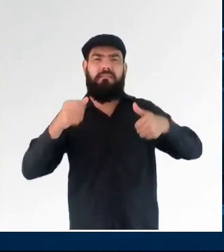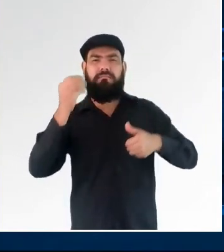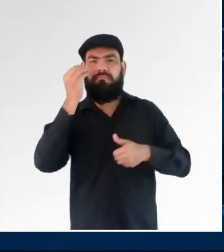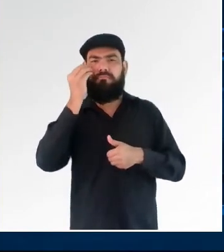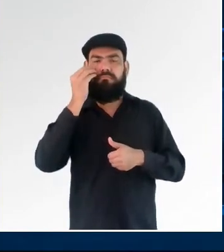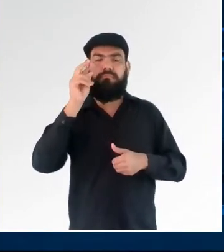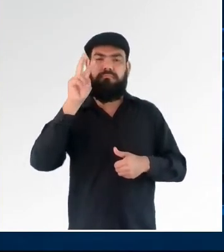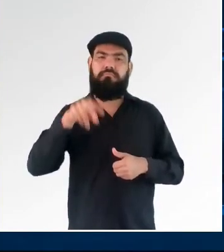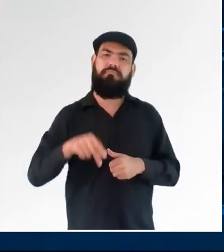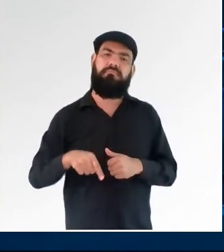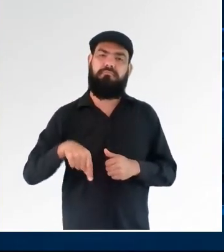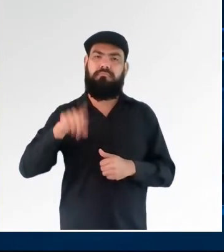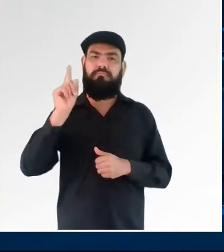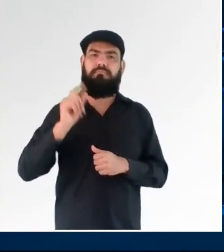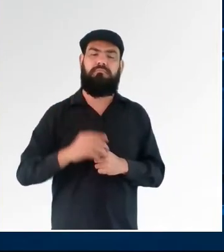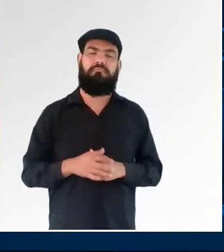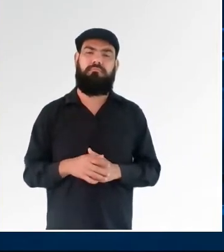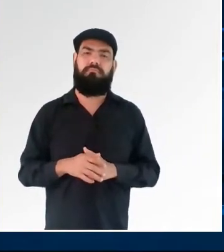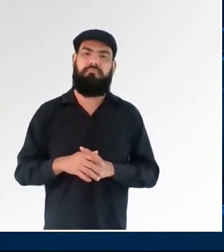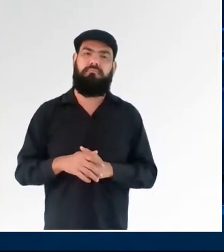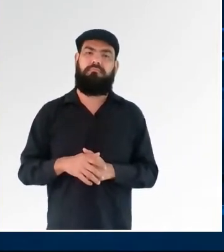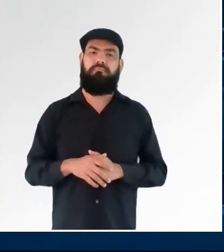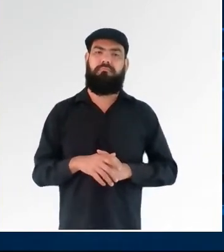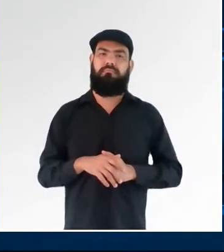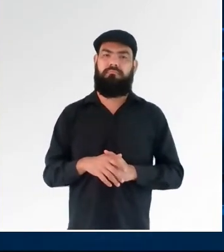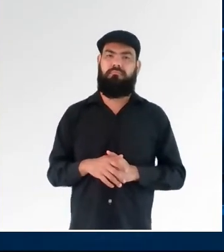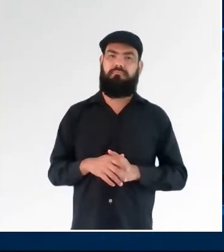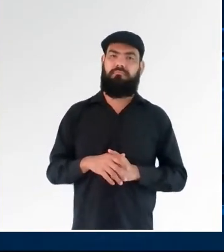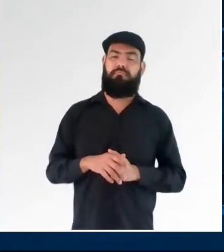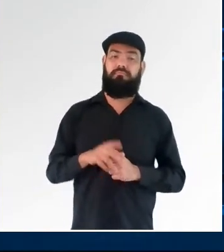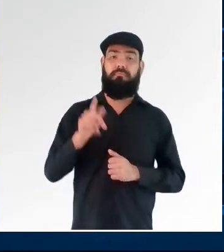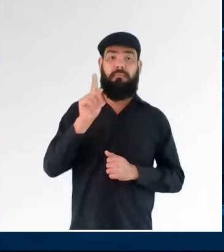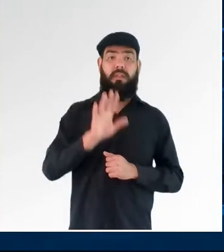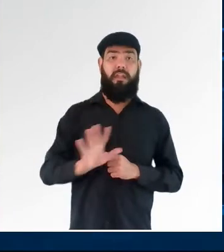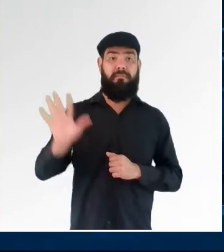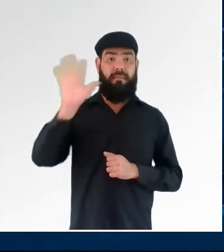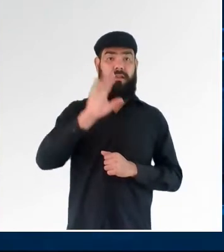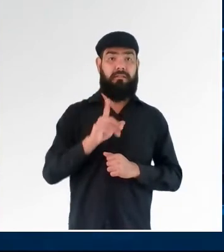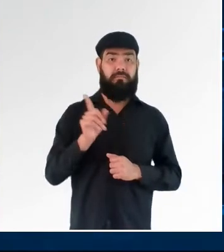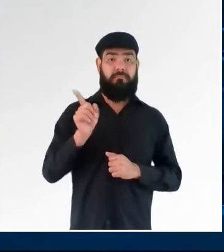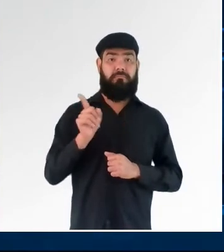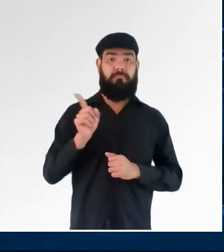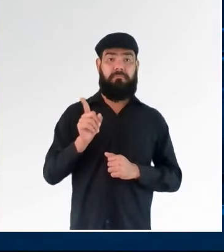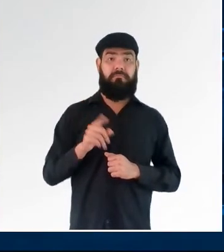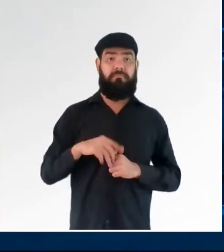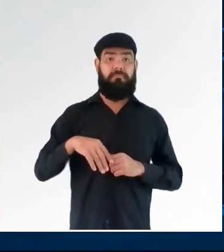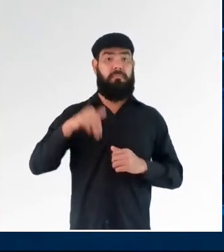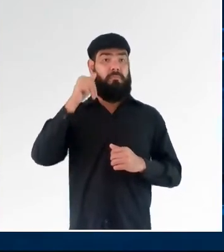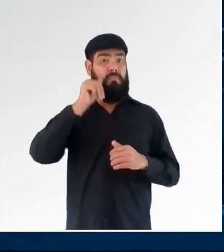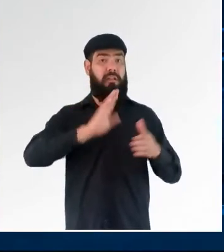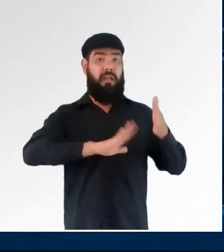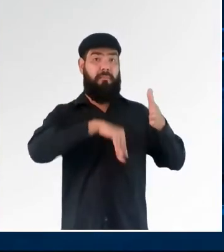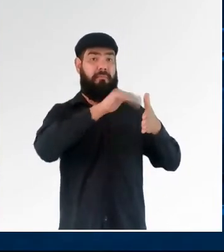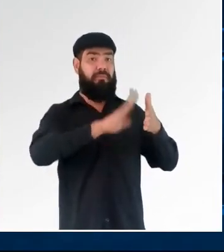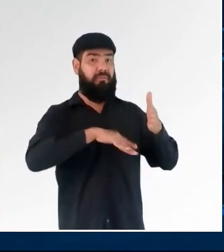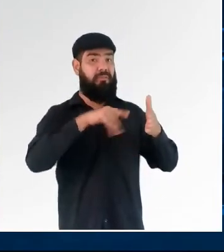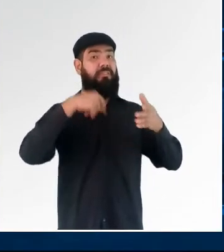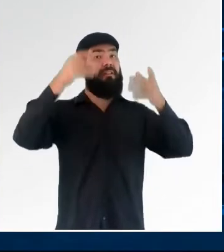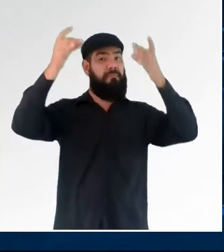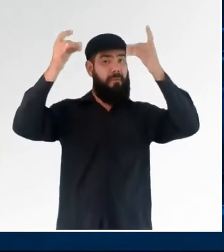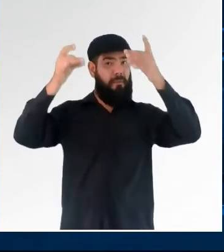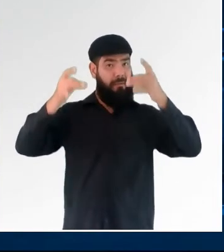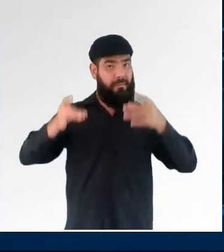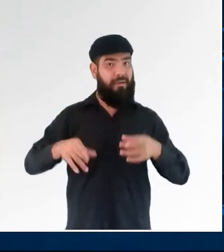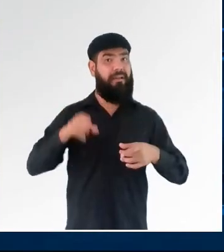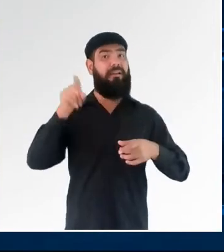lá. Vamos ver se eu acerto aqui. Está aqui a Maria Reis, olha só, a pintora a qual nós estamos falando, a respeito de um